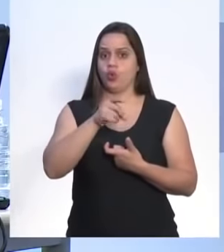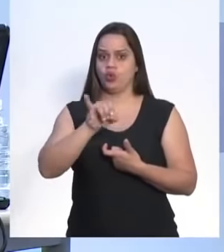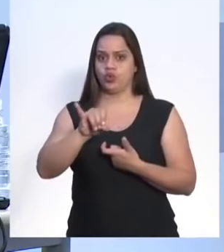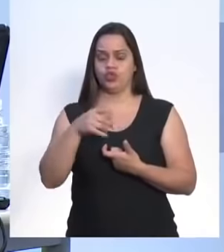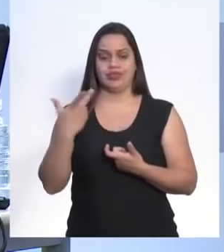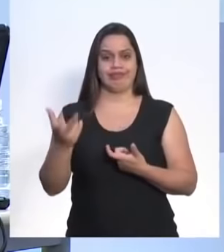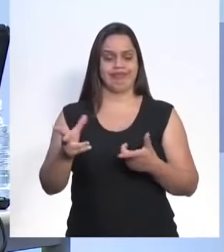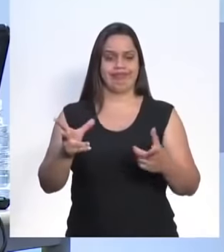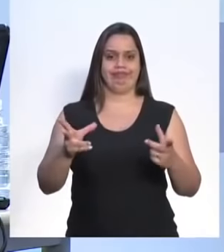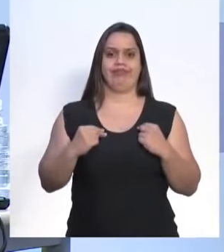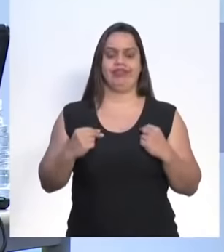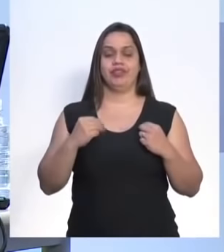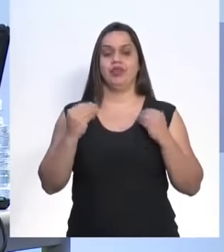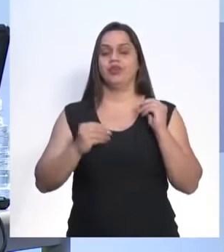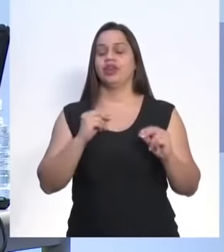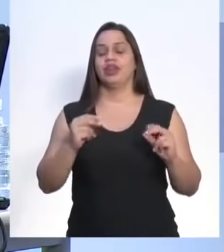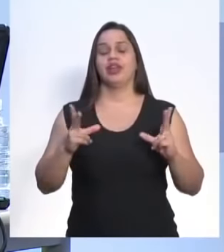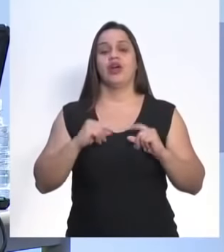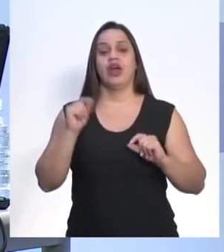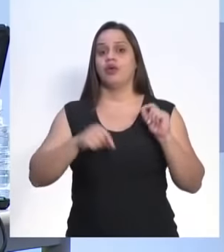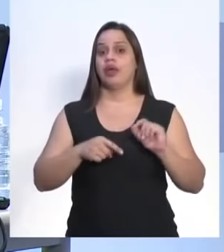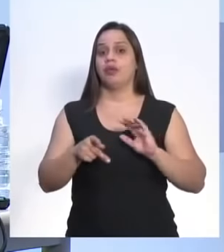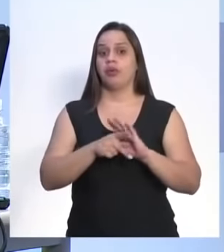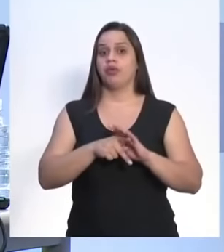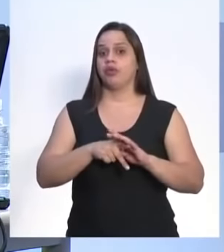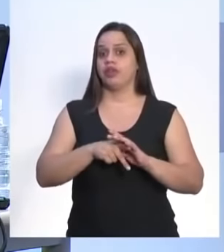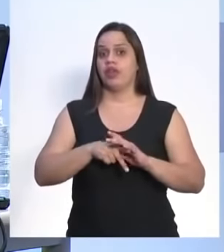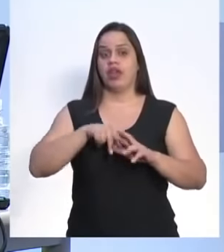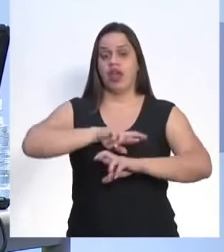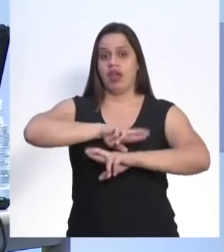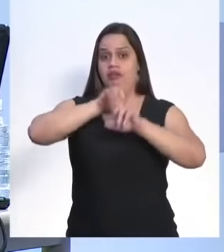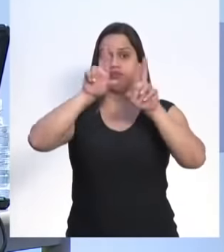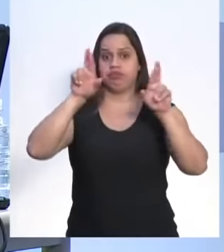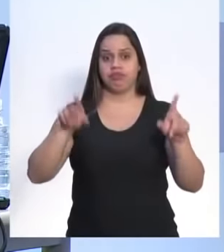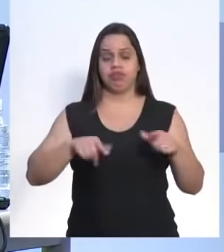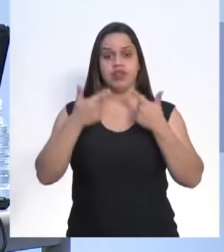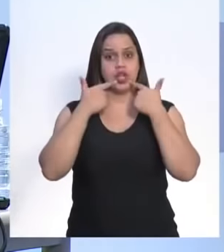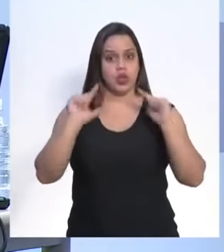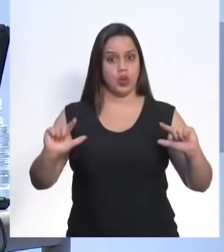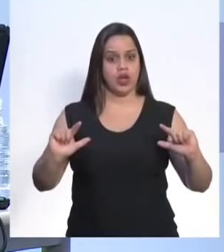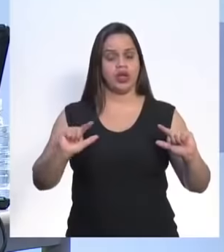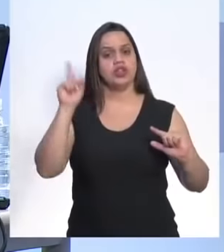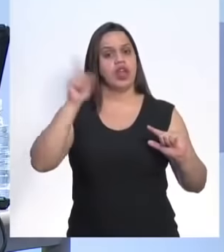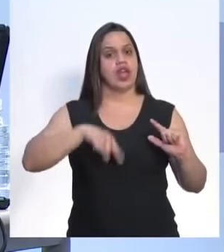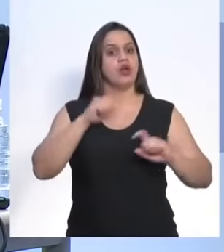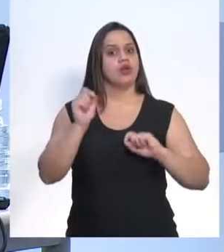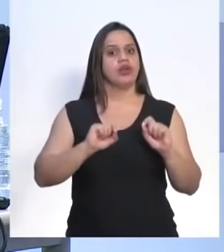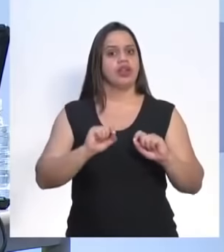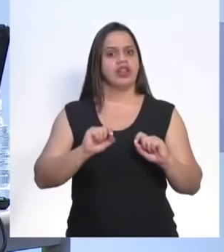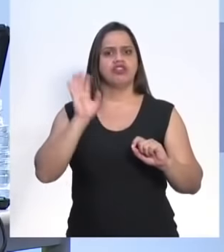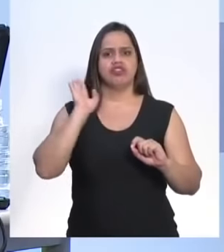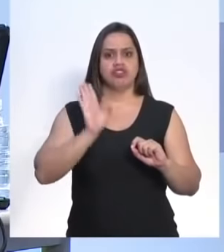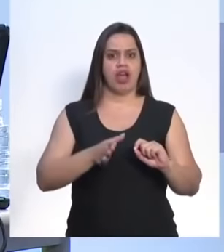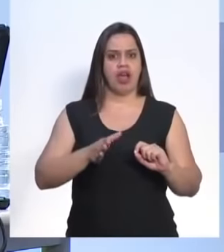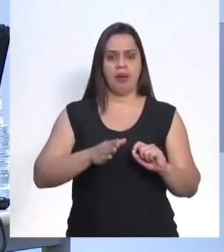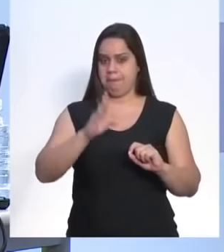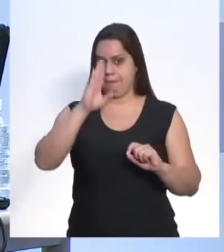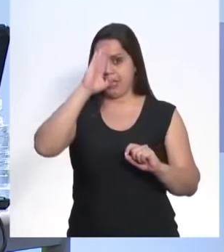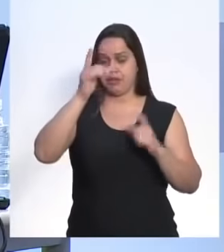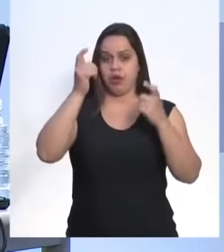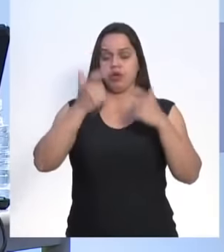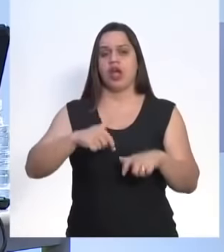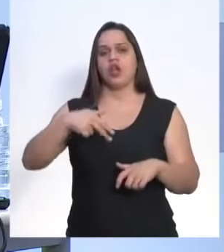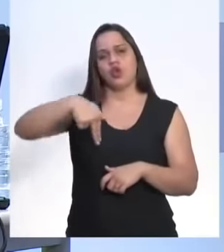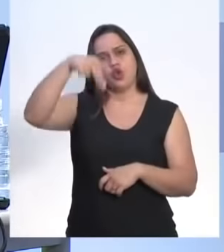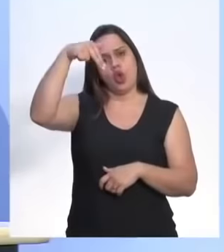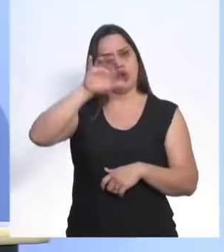utiliza essas variações aí da nossa linguagem. E a gente, isso é predominado, sim, lá no nosso Nordeste, querido, no Norte, talvez,